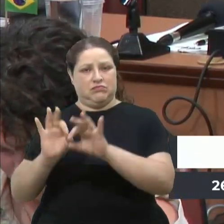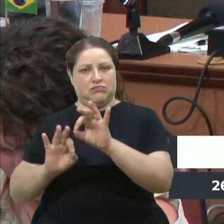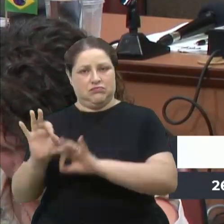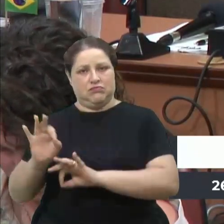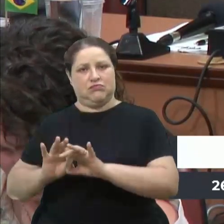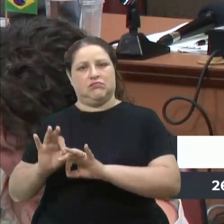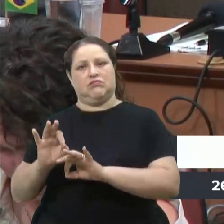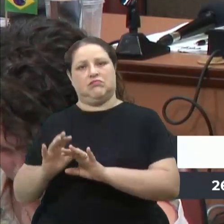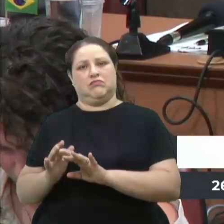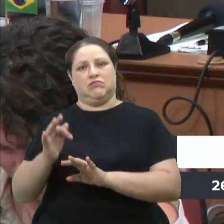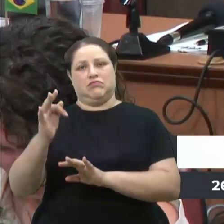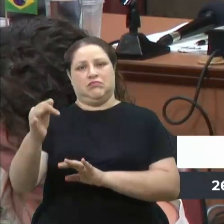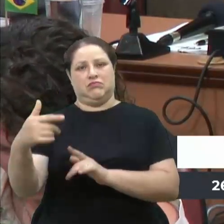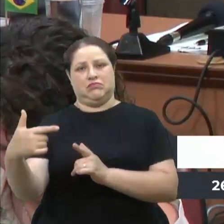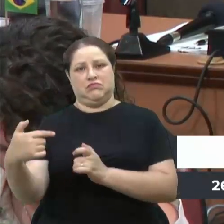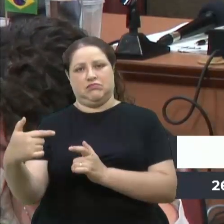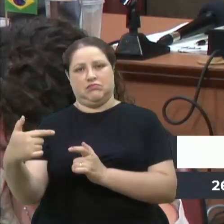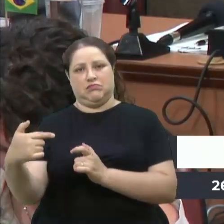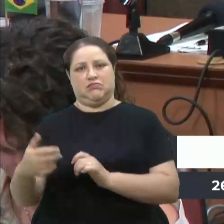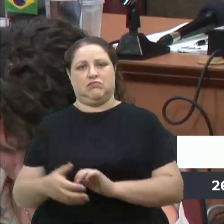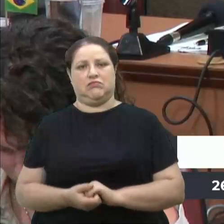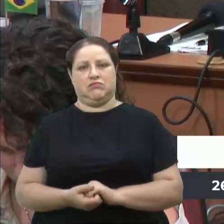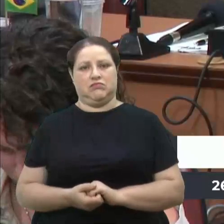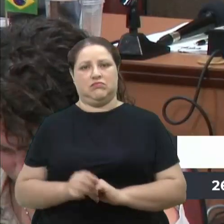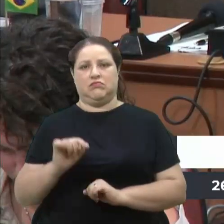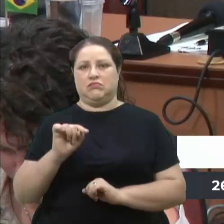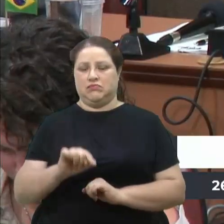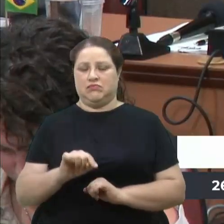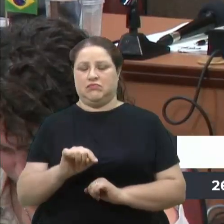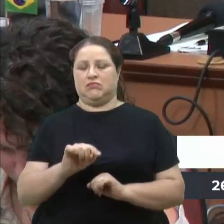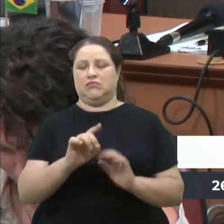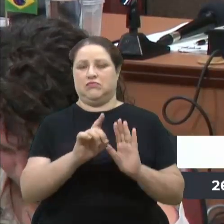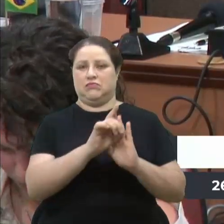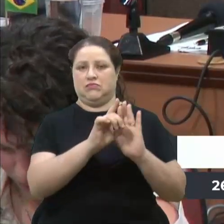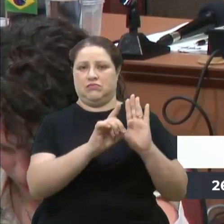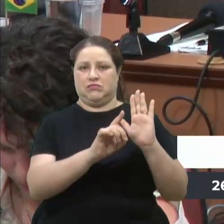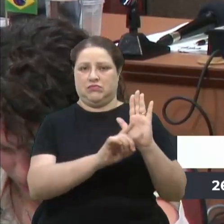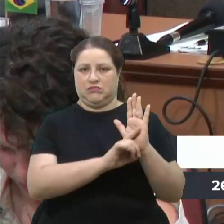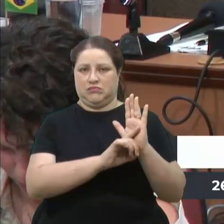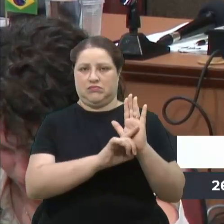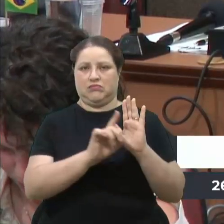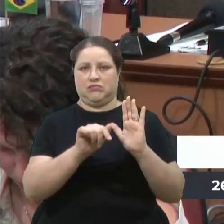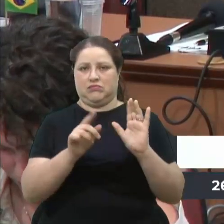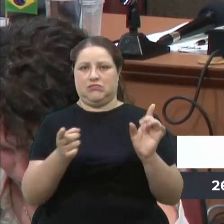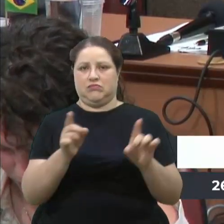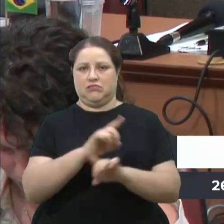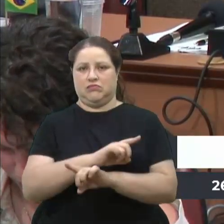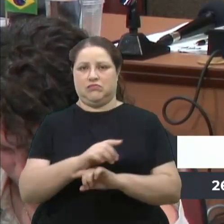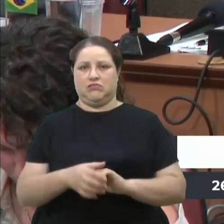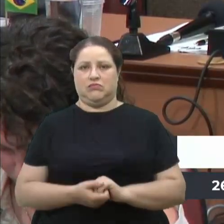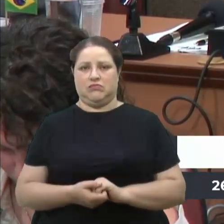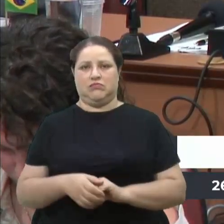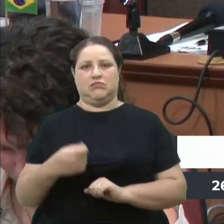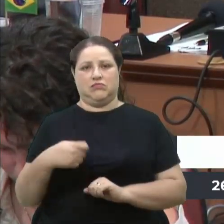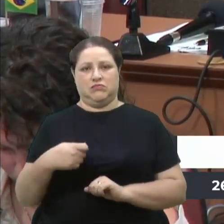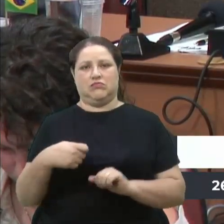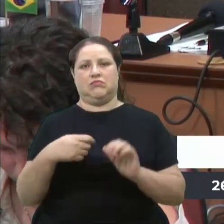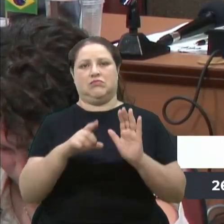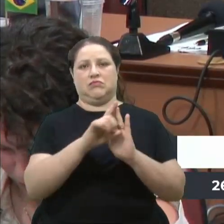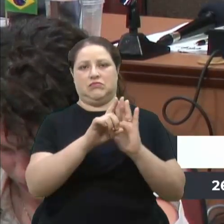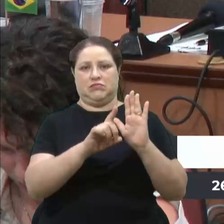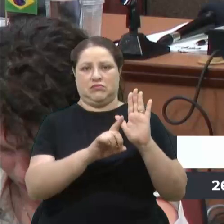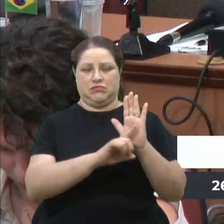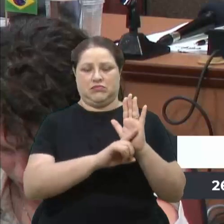e aqui nesse decreto eu quero dizer que ele ele tá inverso ele tinha que ser um decreto